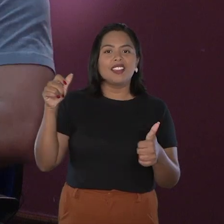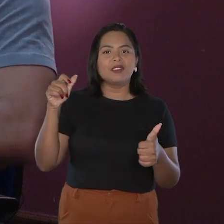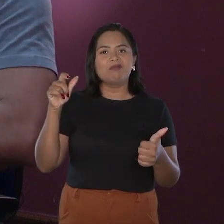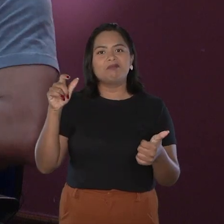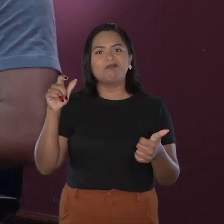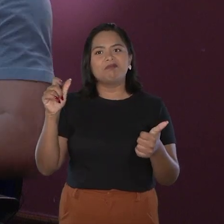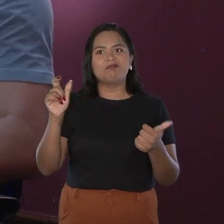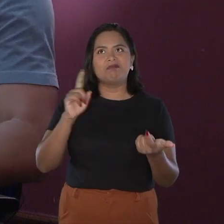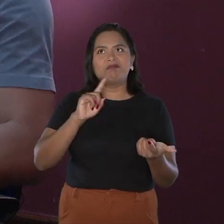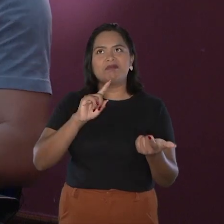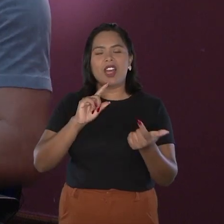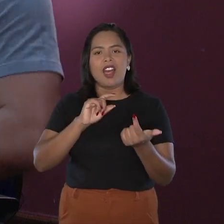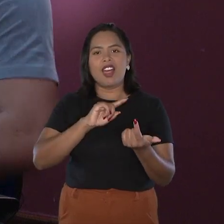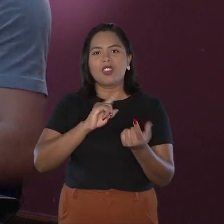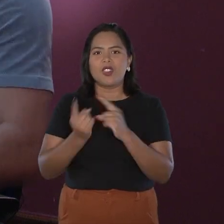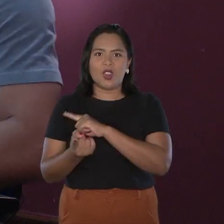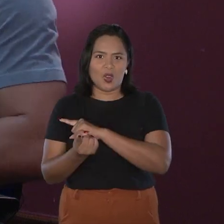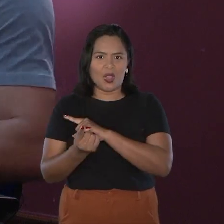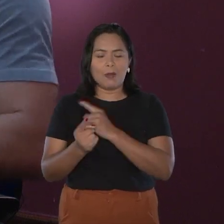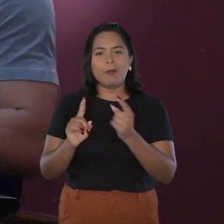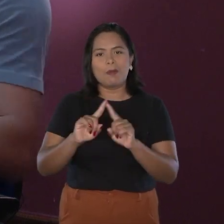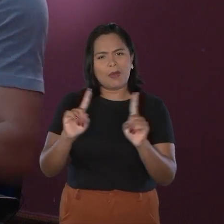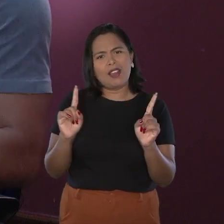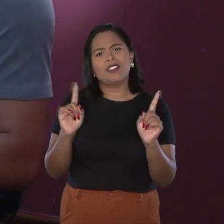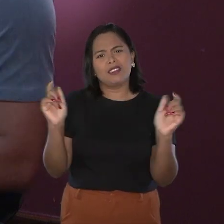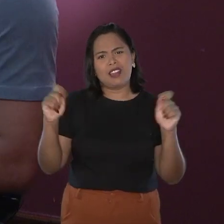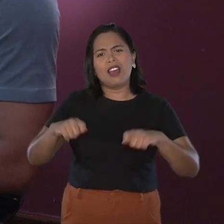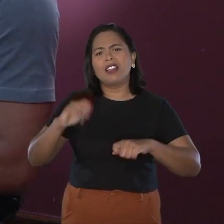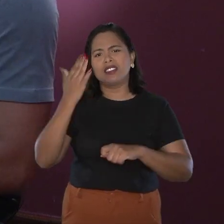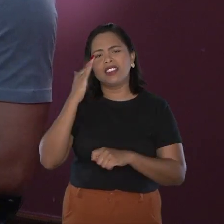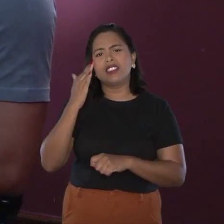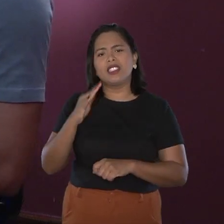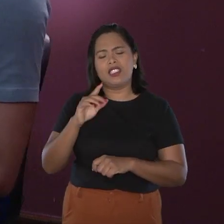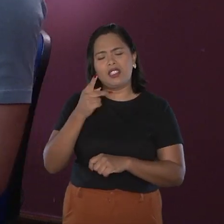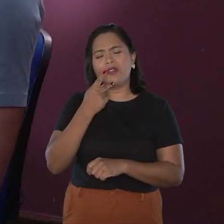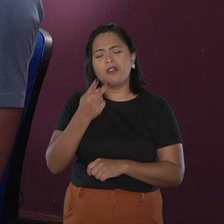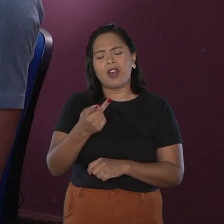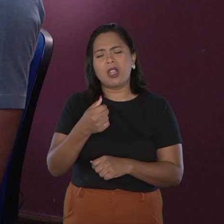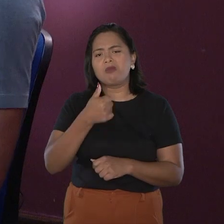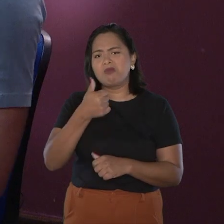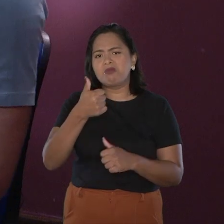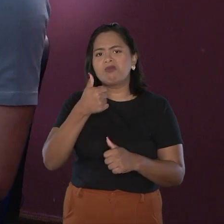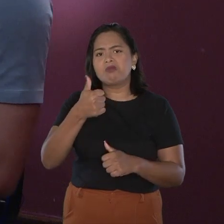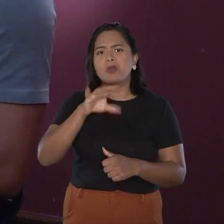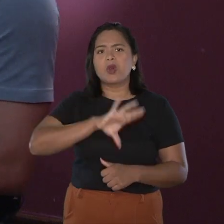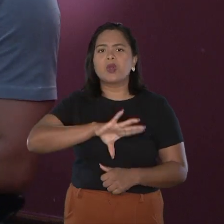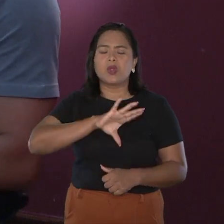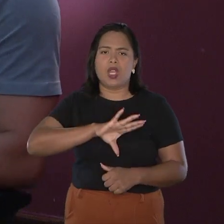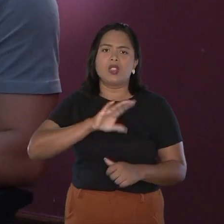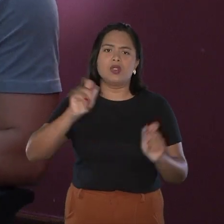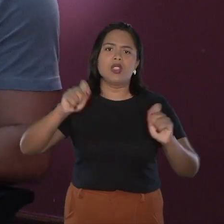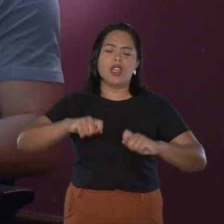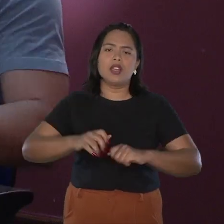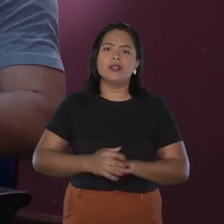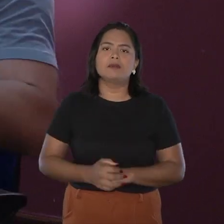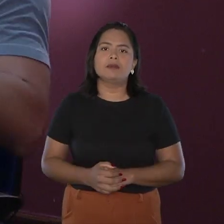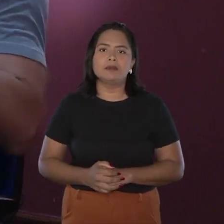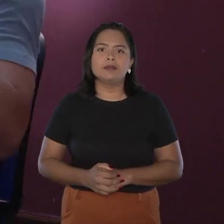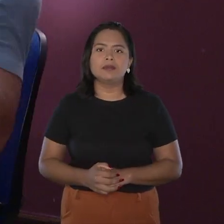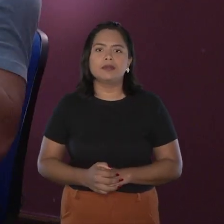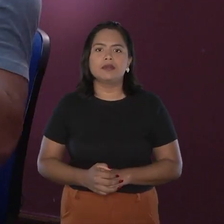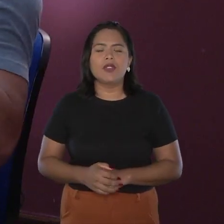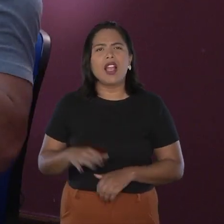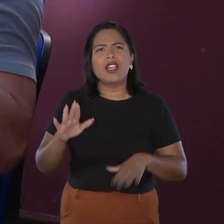sotaque mas totalmente compreensível totalmente não vai ter dificuldade nenhuma para entender ele fala muito bem em português então é tranquilo não